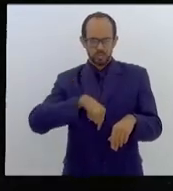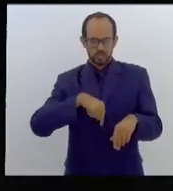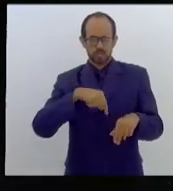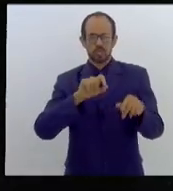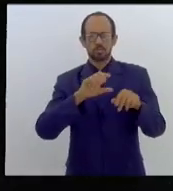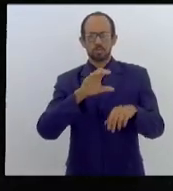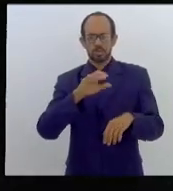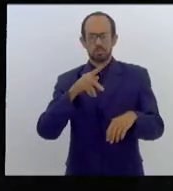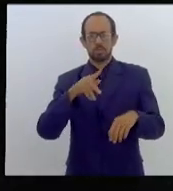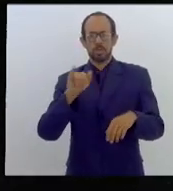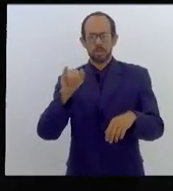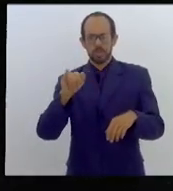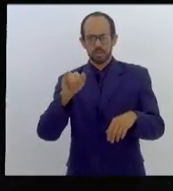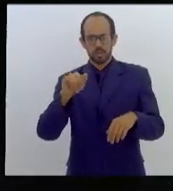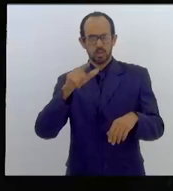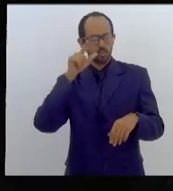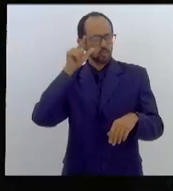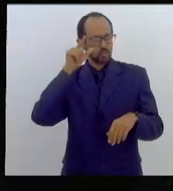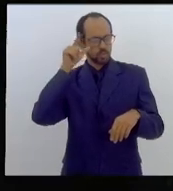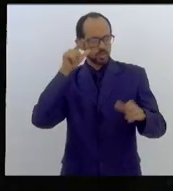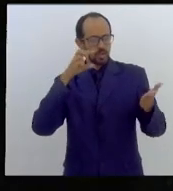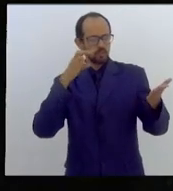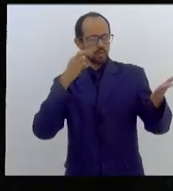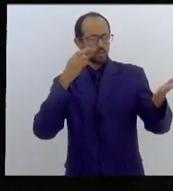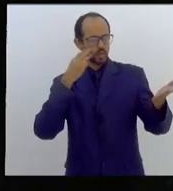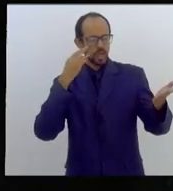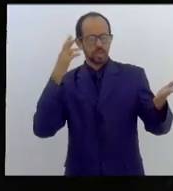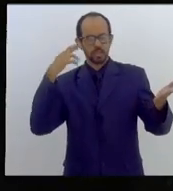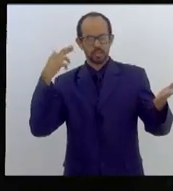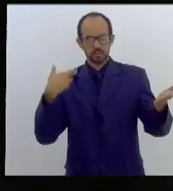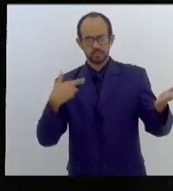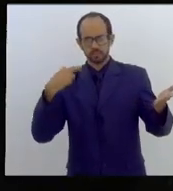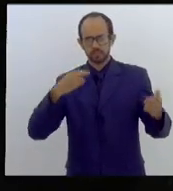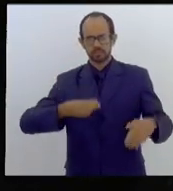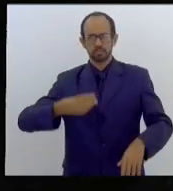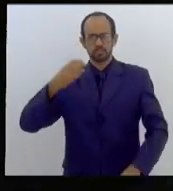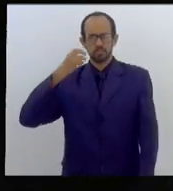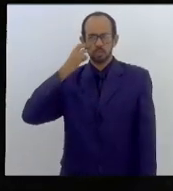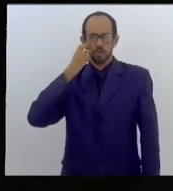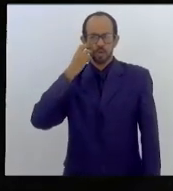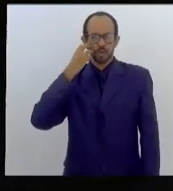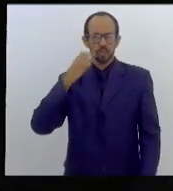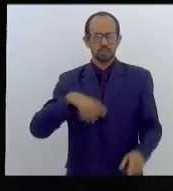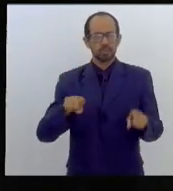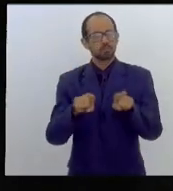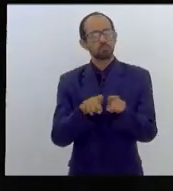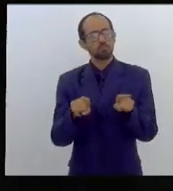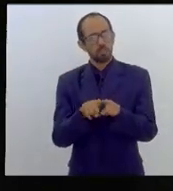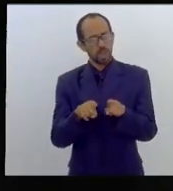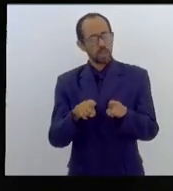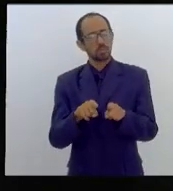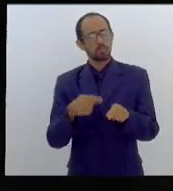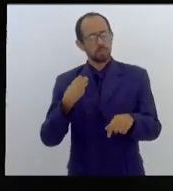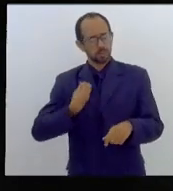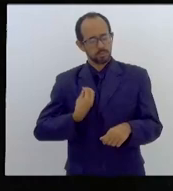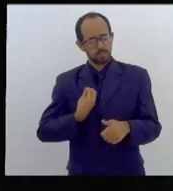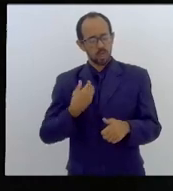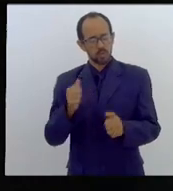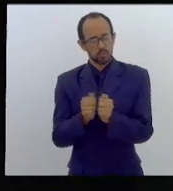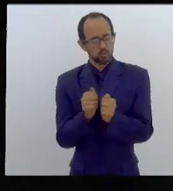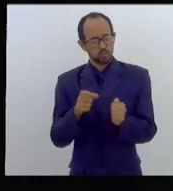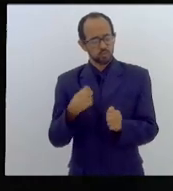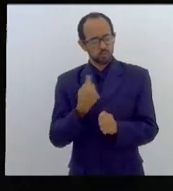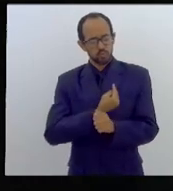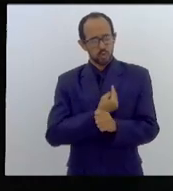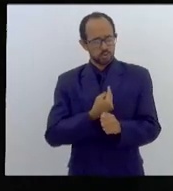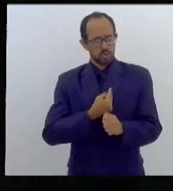deputada Lucinha, deputada Renata, deputada Mônica, deputada Tia Ju, que estiveram conosco nessa CPI. E só